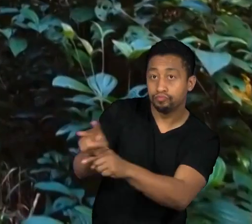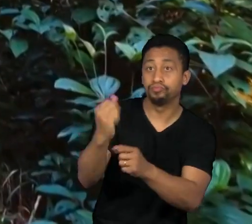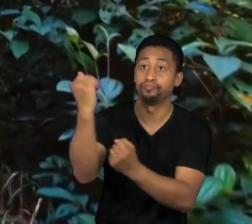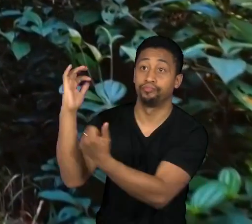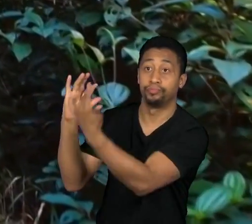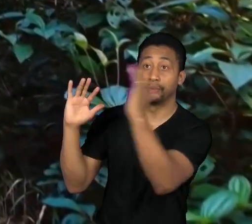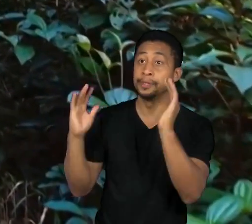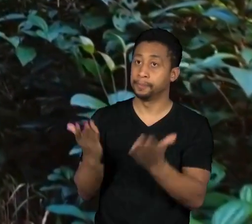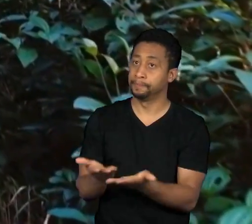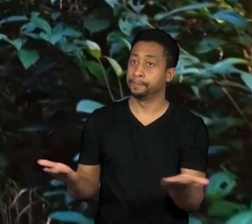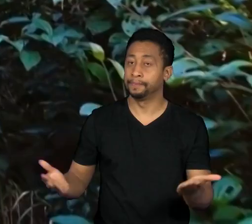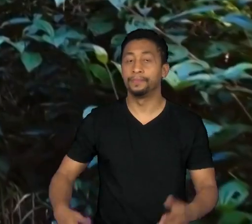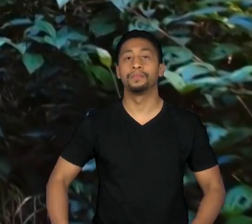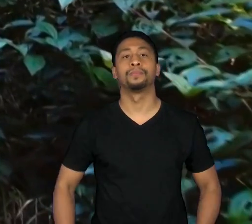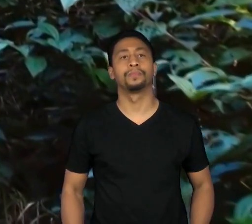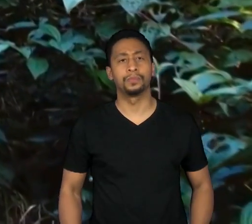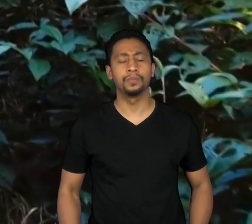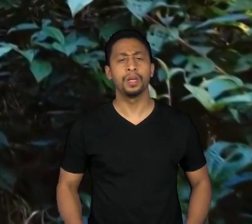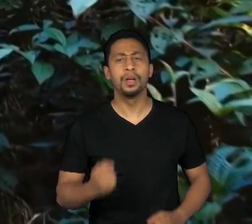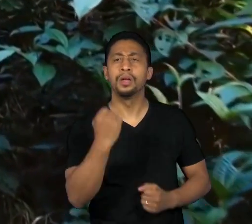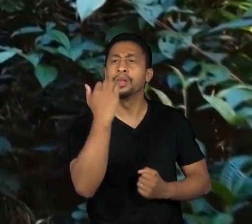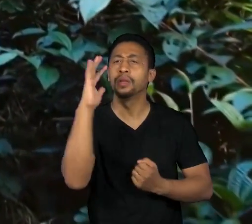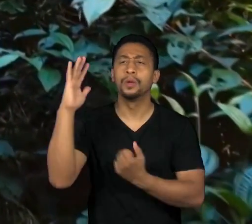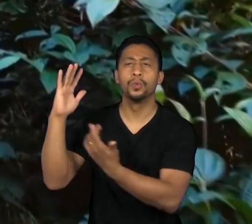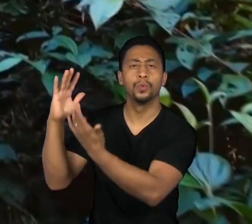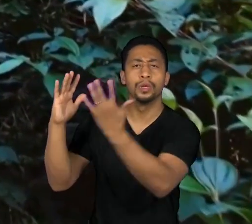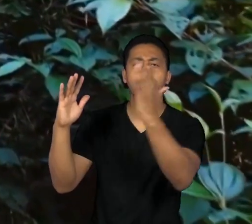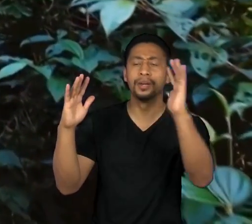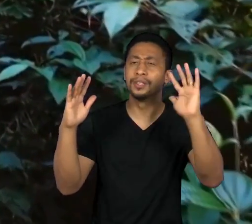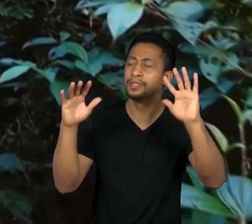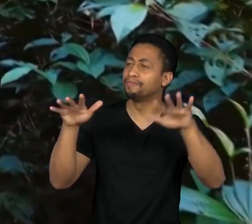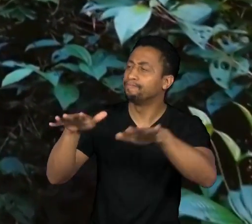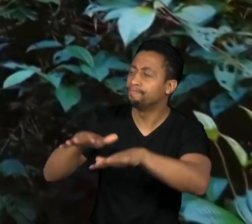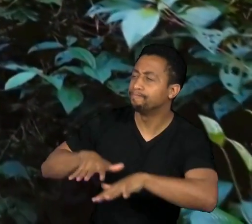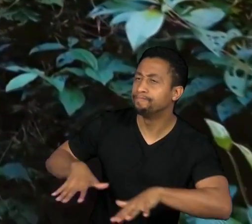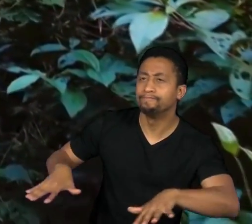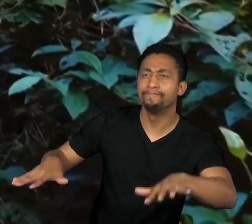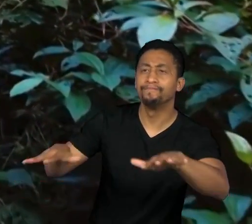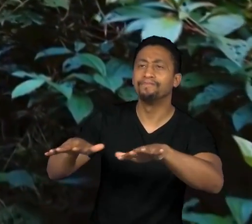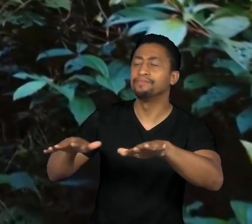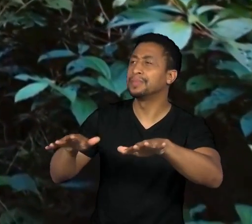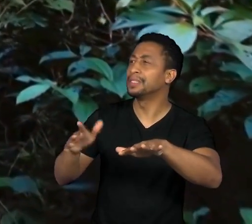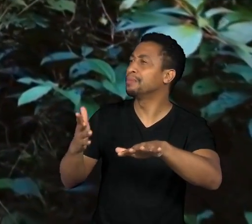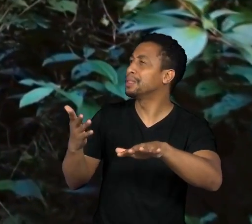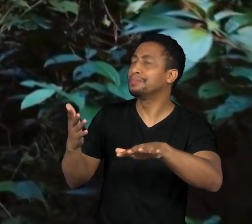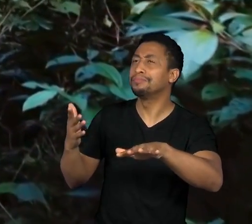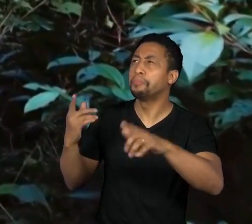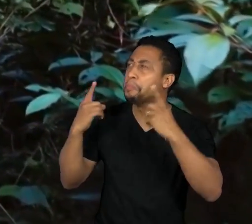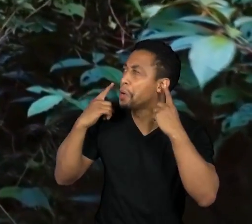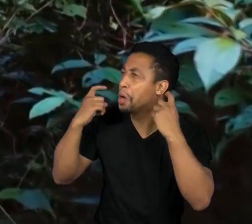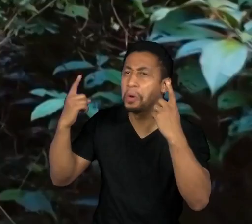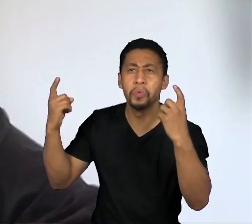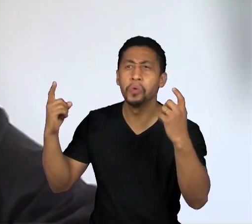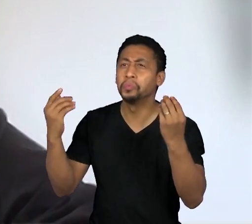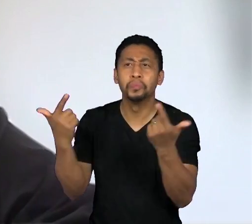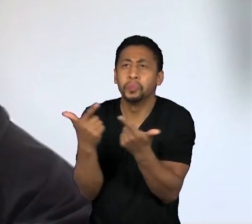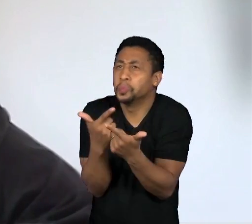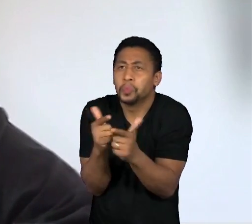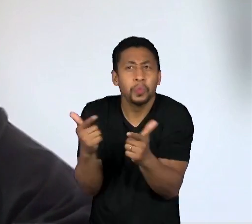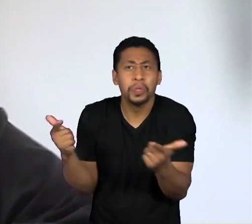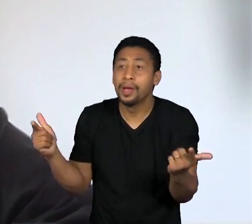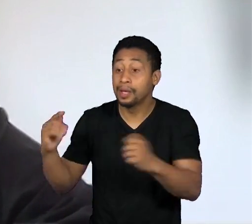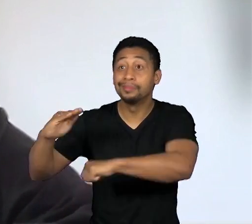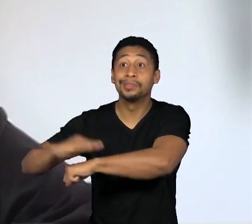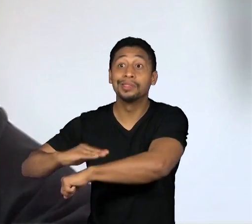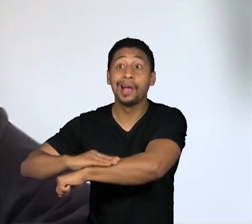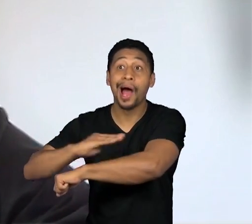A natureza está ficando silenciosa. As florestas estão ficando sem os sapos cantando de noite. E a gente está perdendo